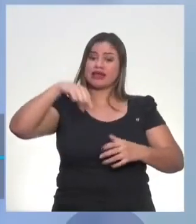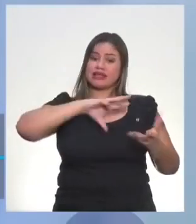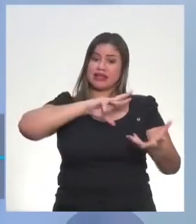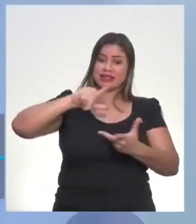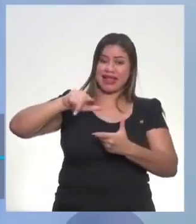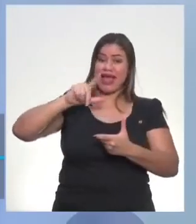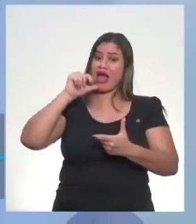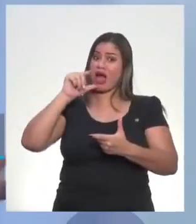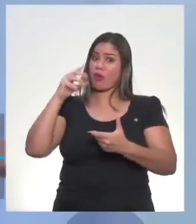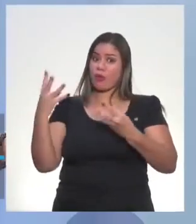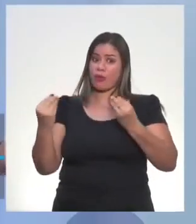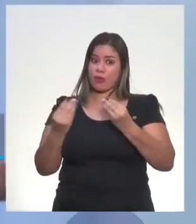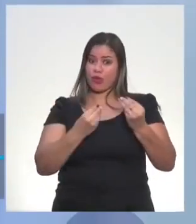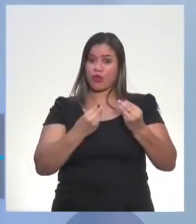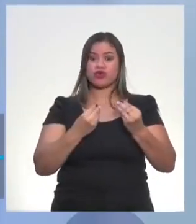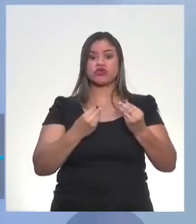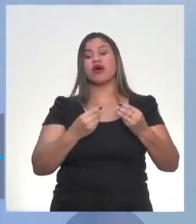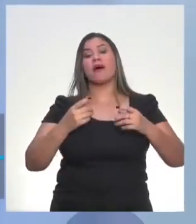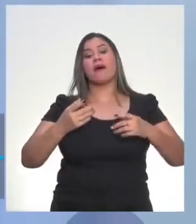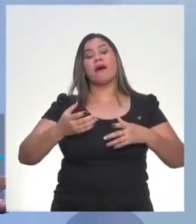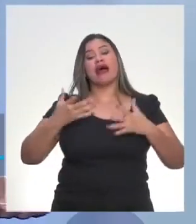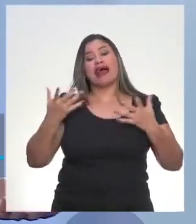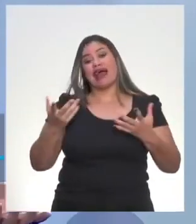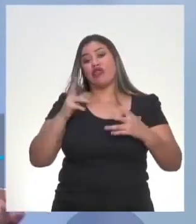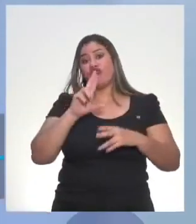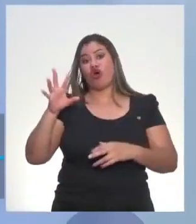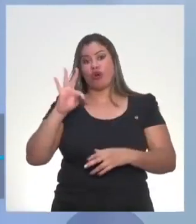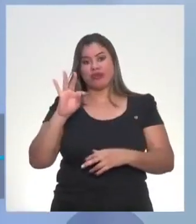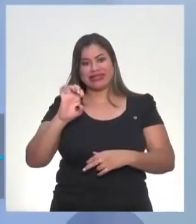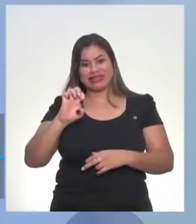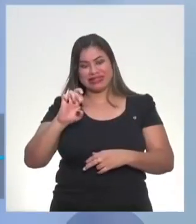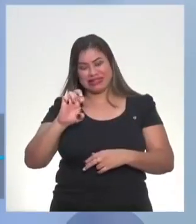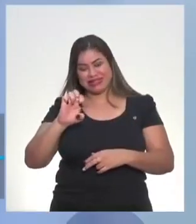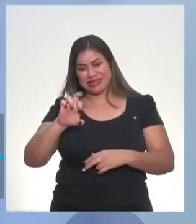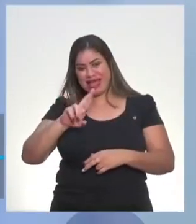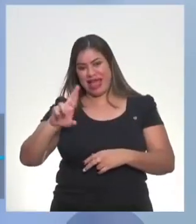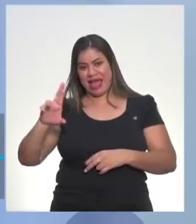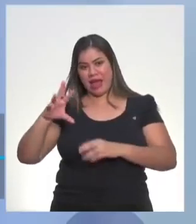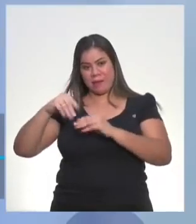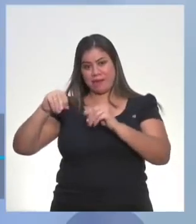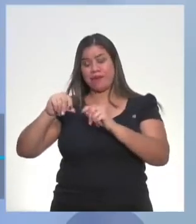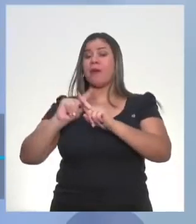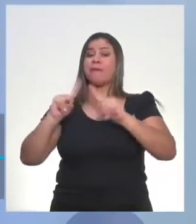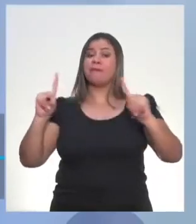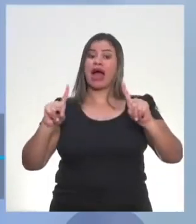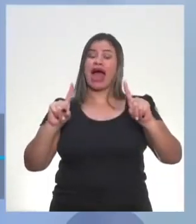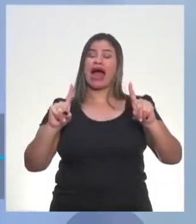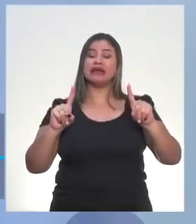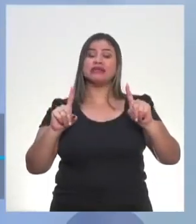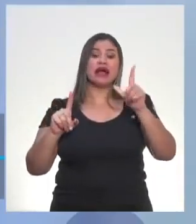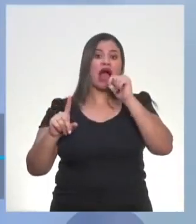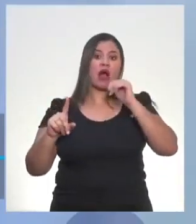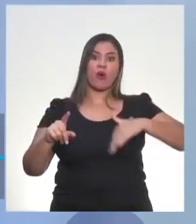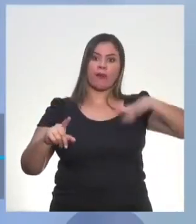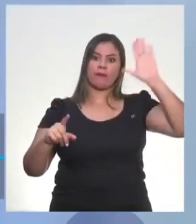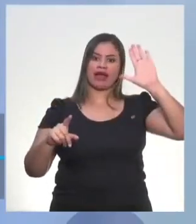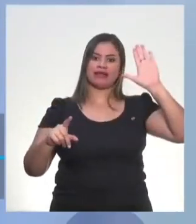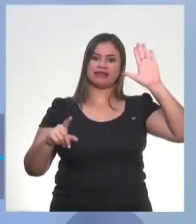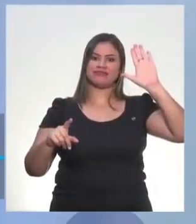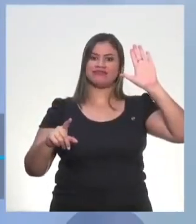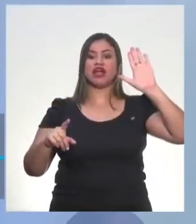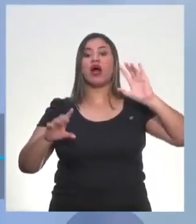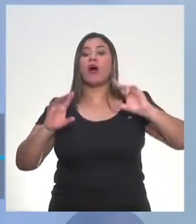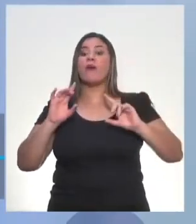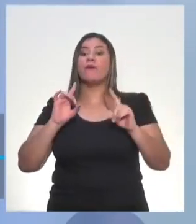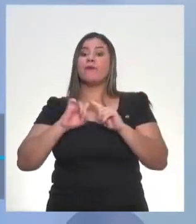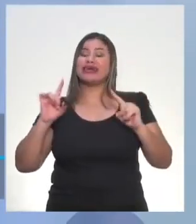o nosso planeta deveria chamar planeta água, porque tem mais água aqui, Terra, só que só 3% é potável.